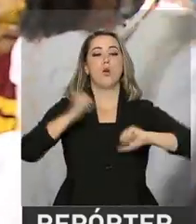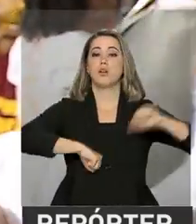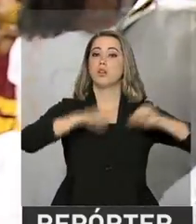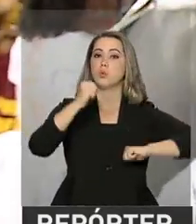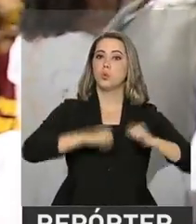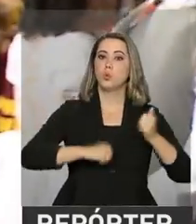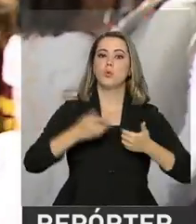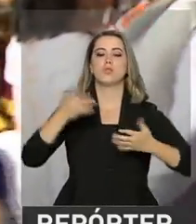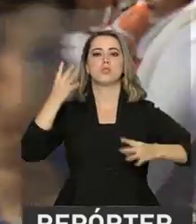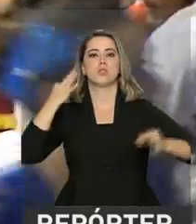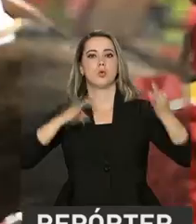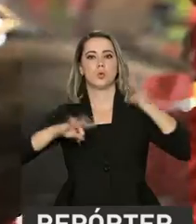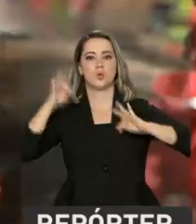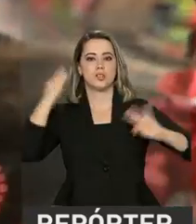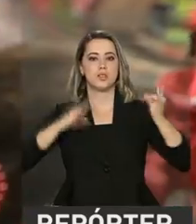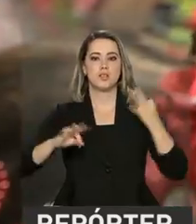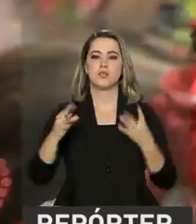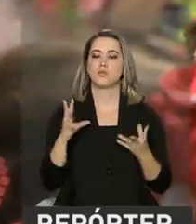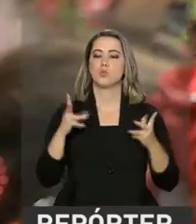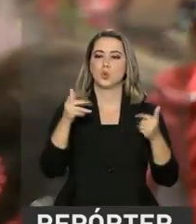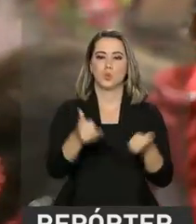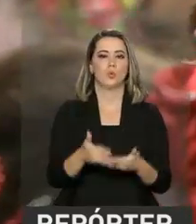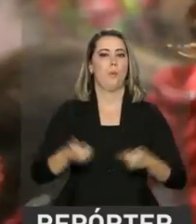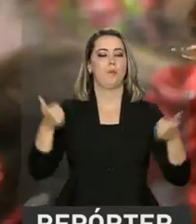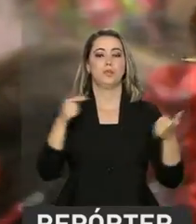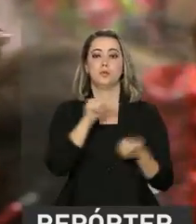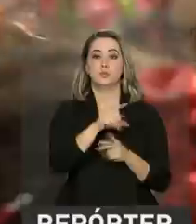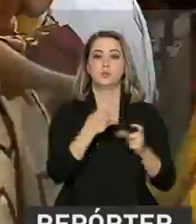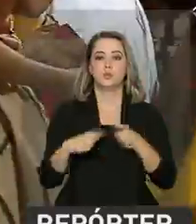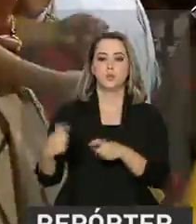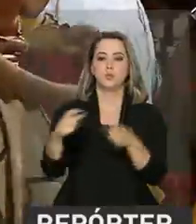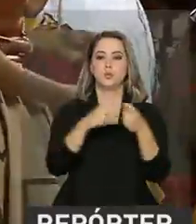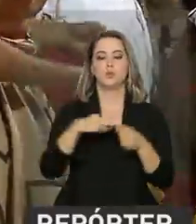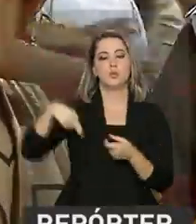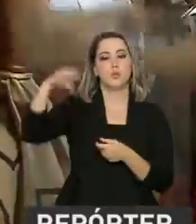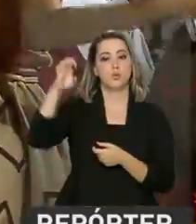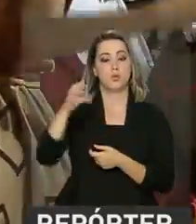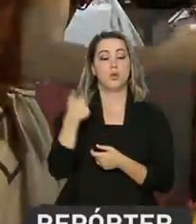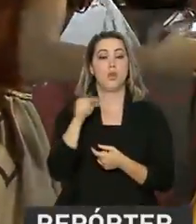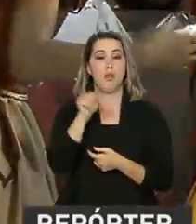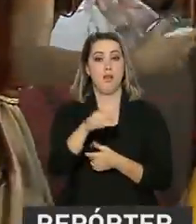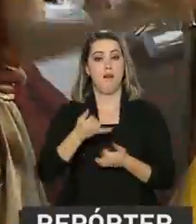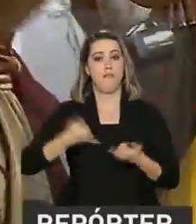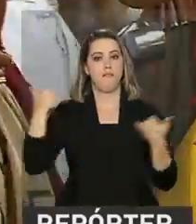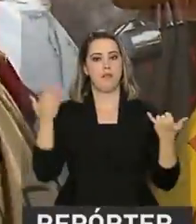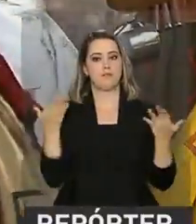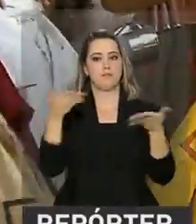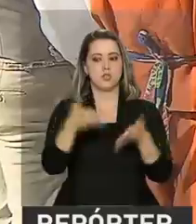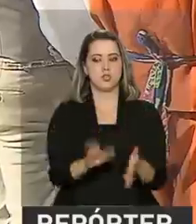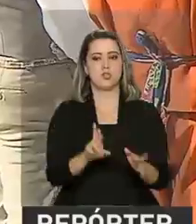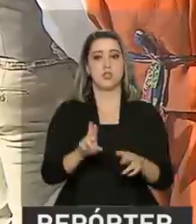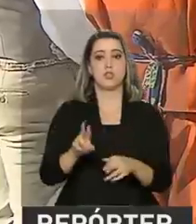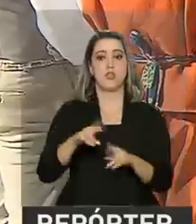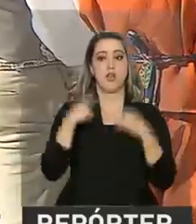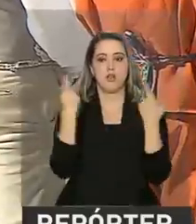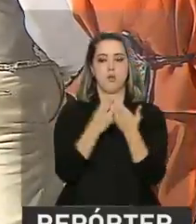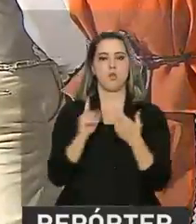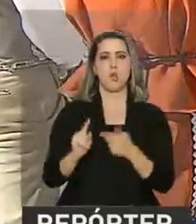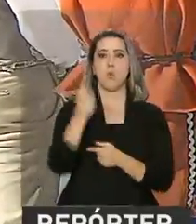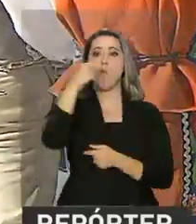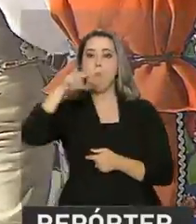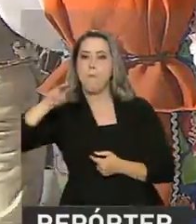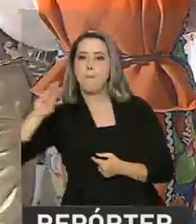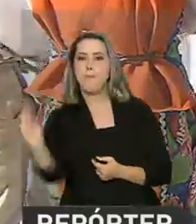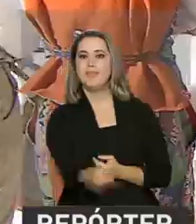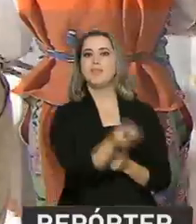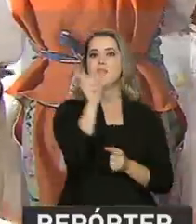ponto de vista da hotelaria. Em algumas cidades nordestinas, as festas de São João chegam a reunir 1 milhão de pessoas,